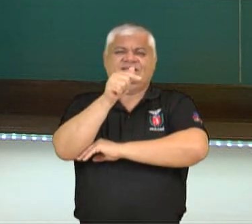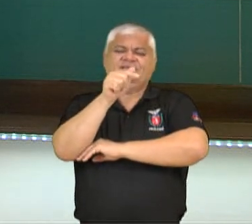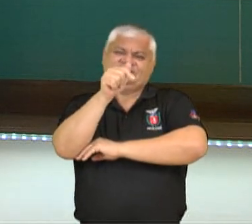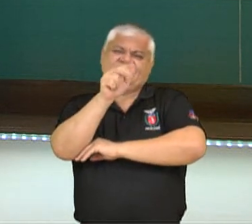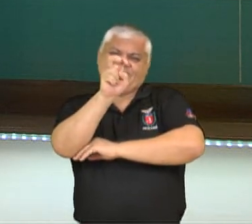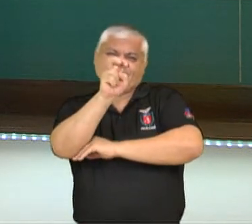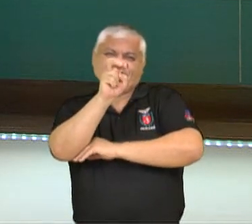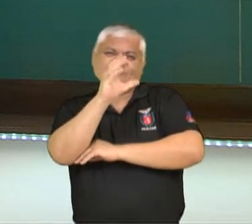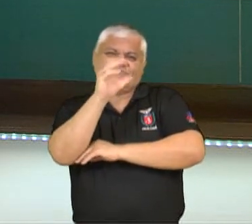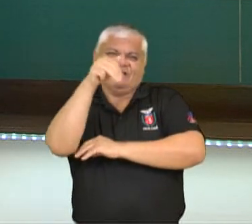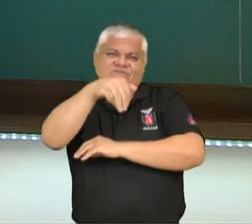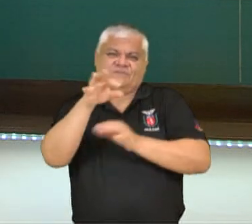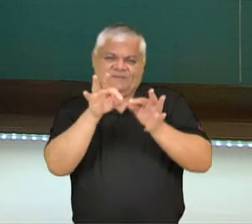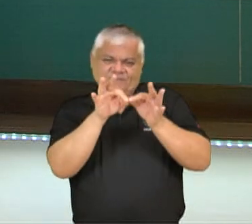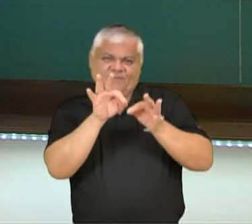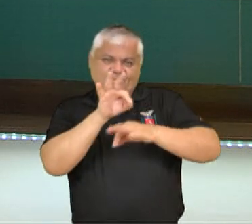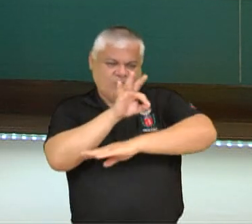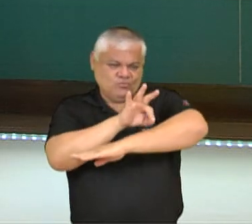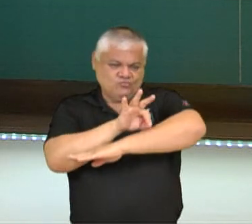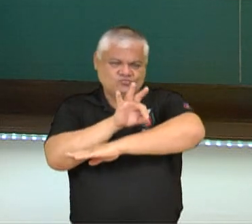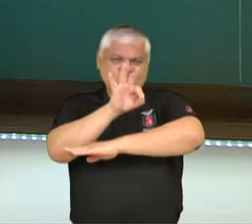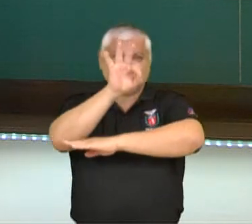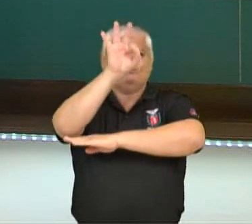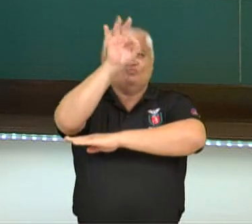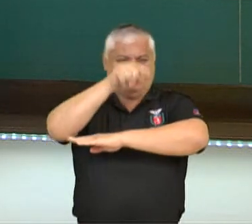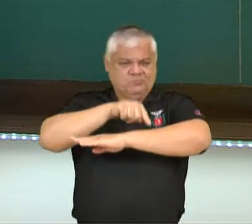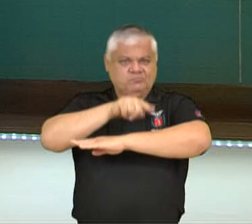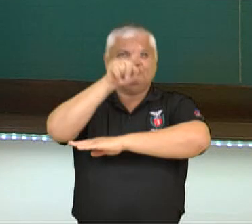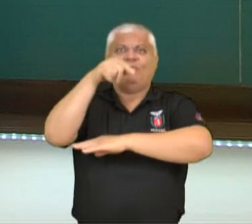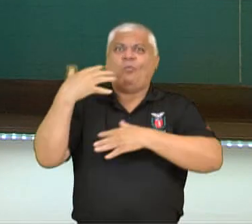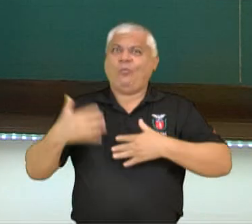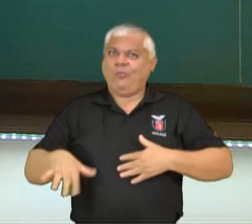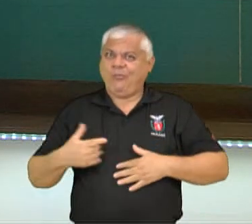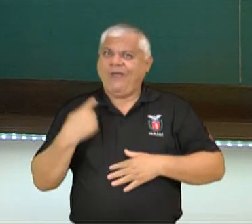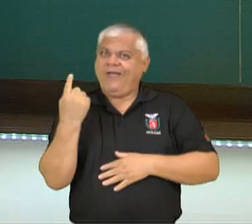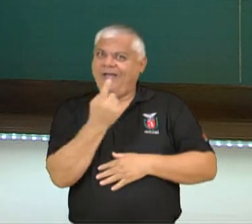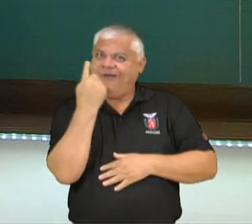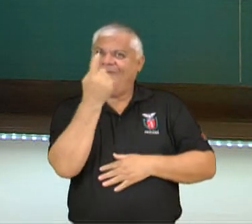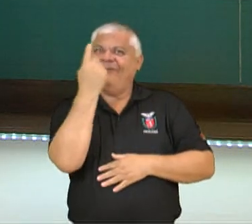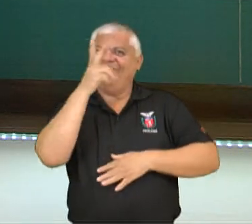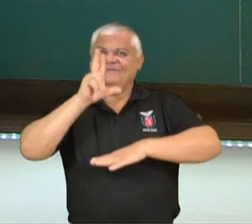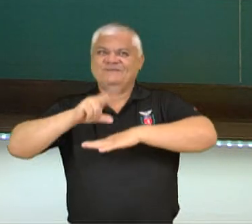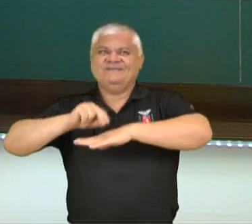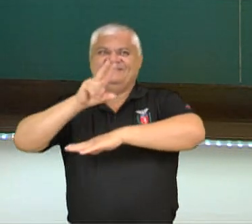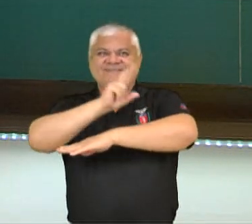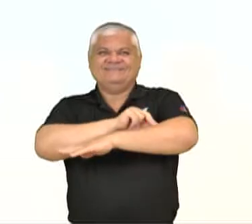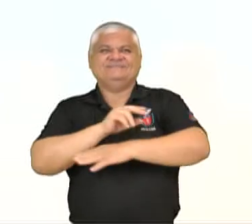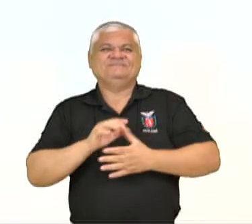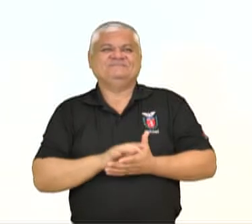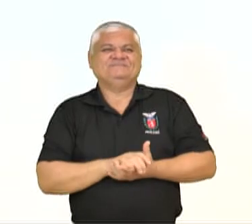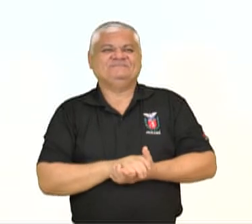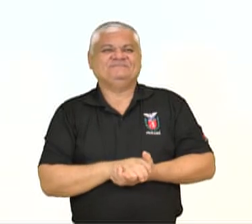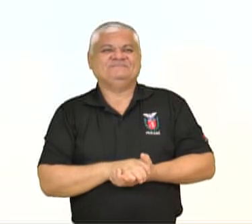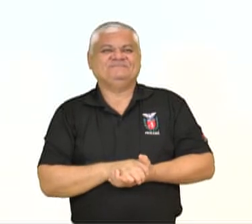altura, né, bem expressiva aí a se tratar, né, de um inseto, né, de um bichinho tão pequenininho.